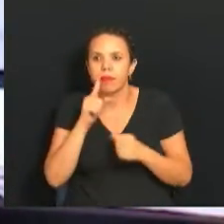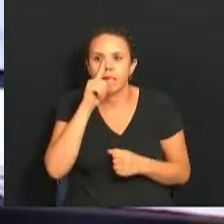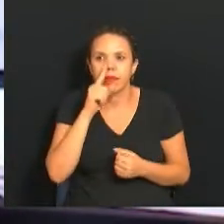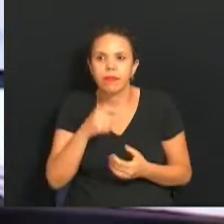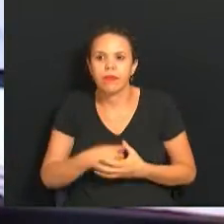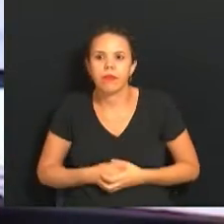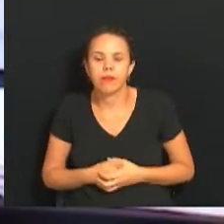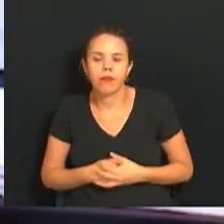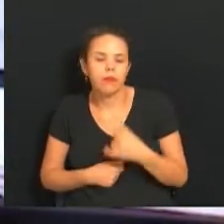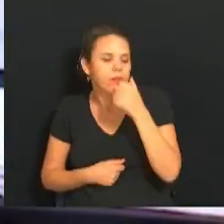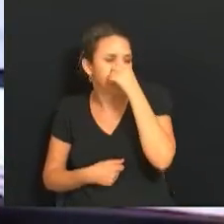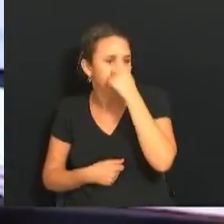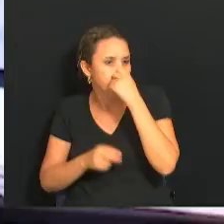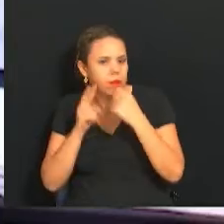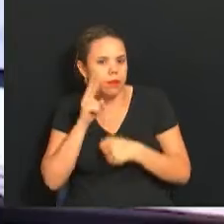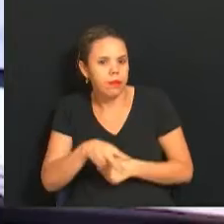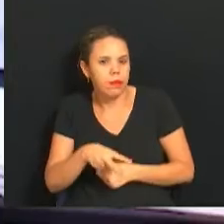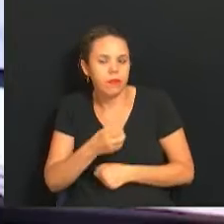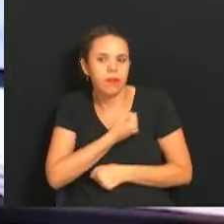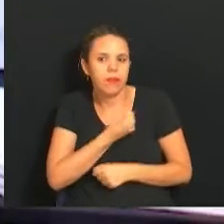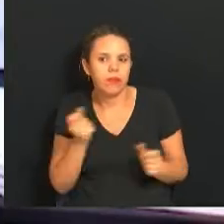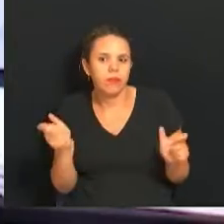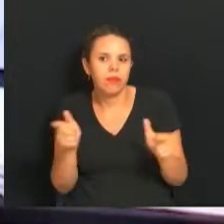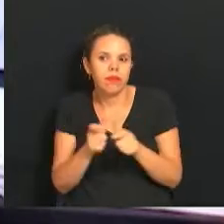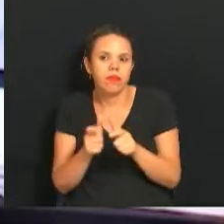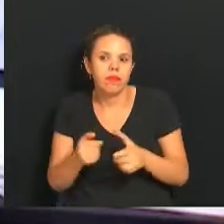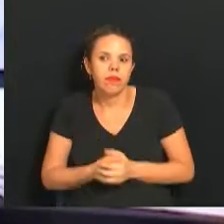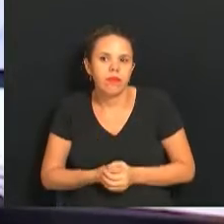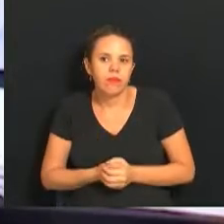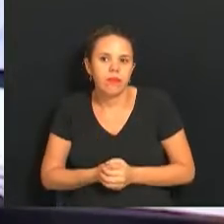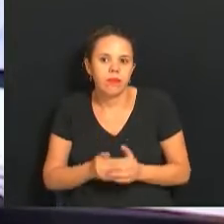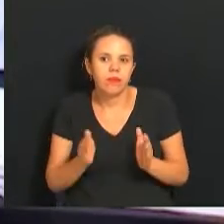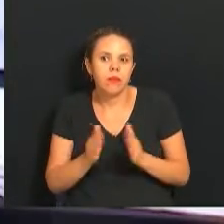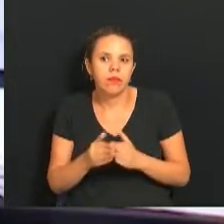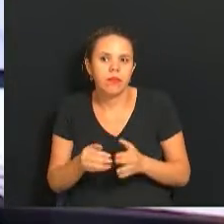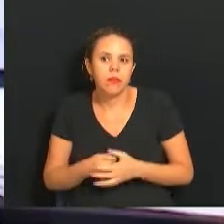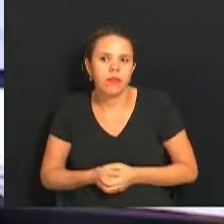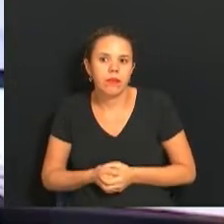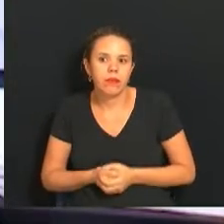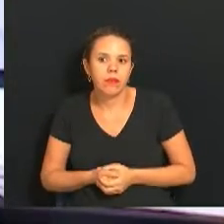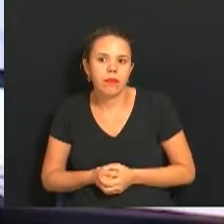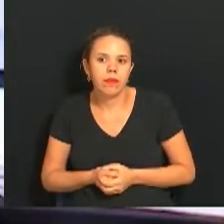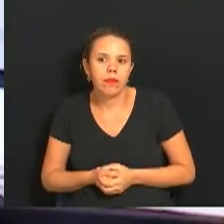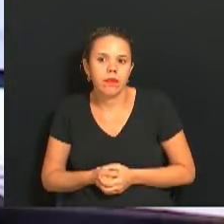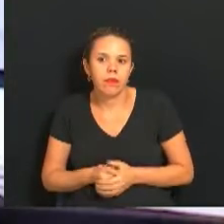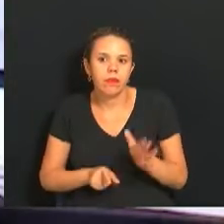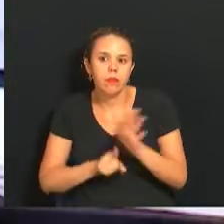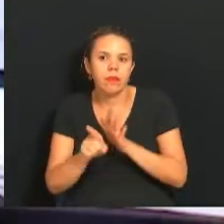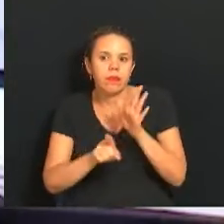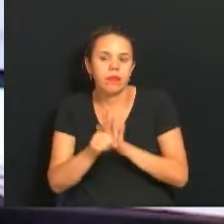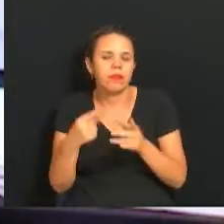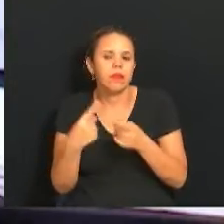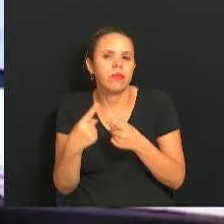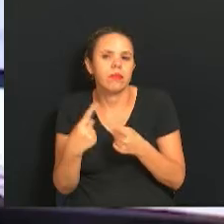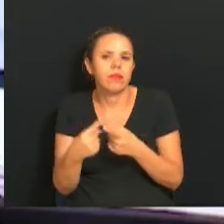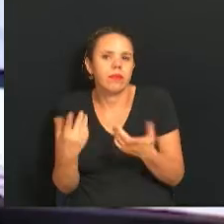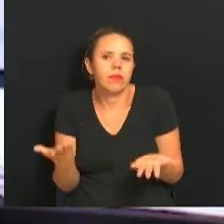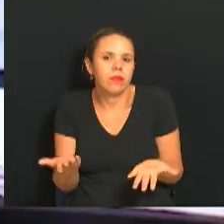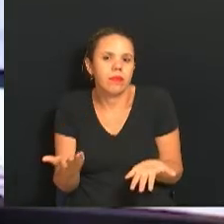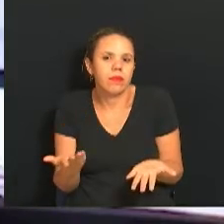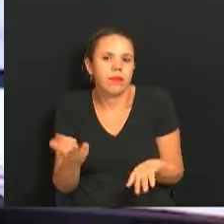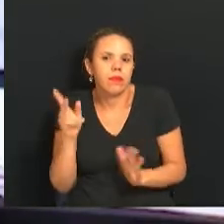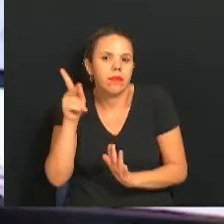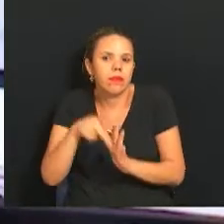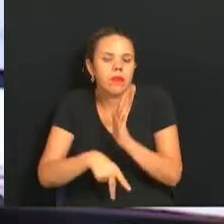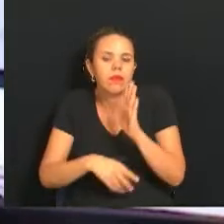a gente viu que são números menores, assim, de moradores que tem ali. E aí a gente fica perguntando, né, por que que não se tem um projeto